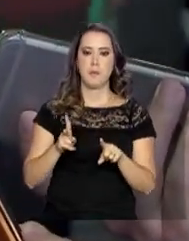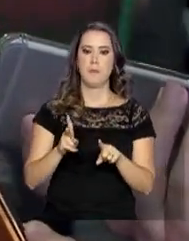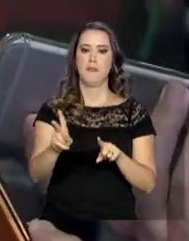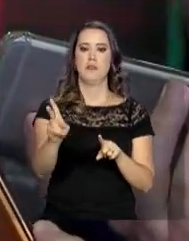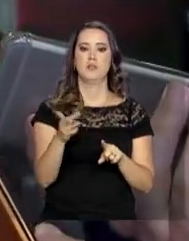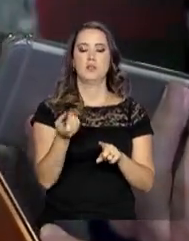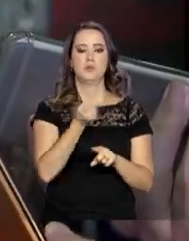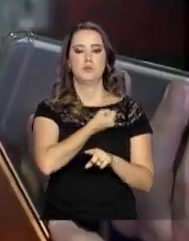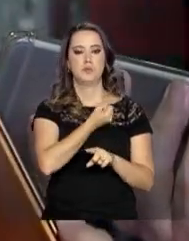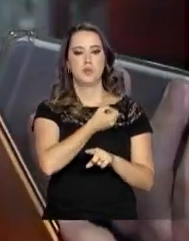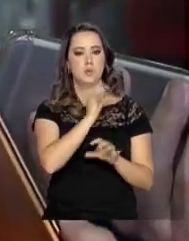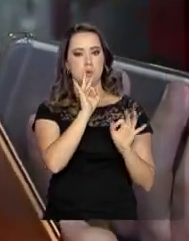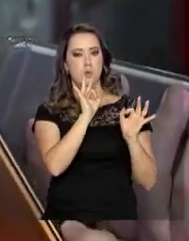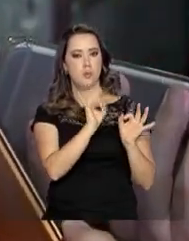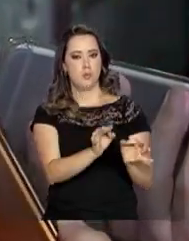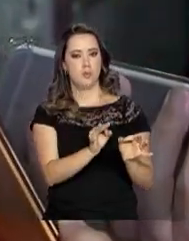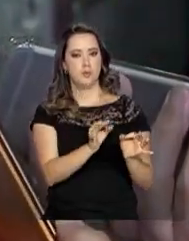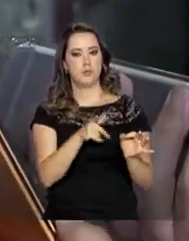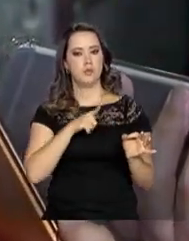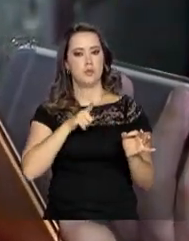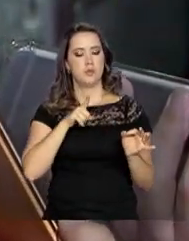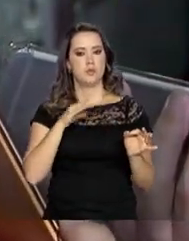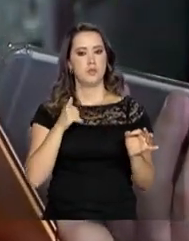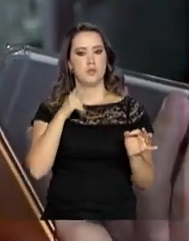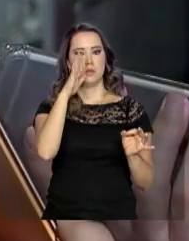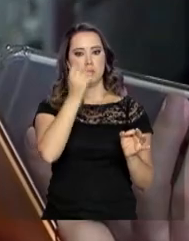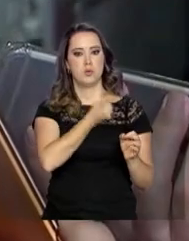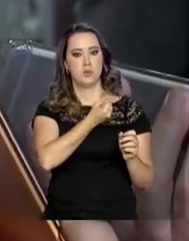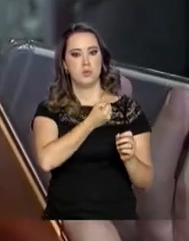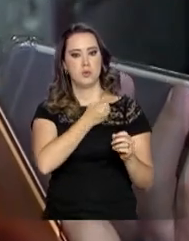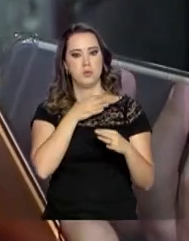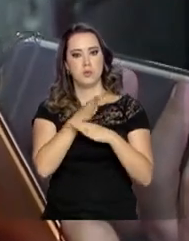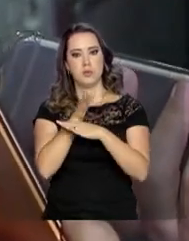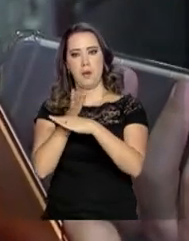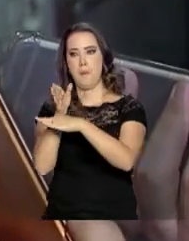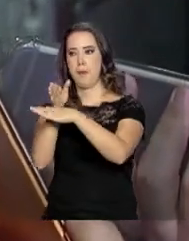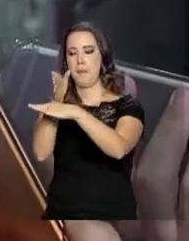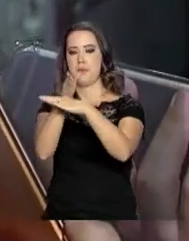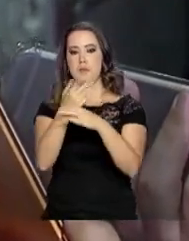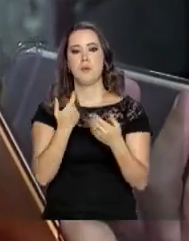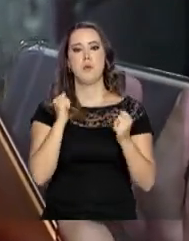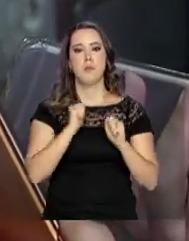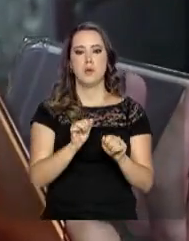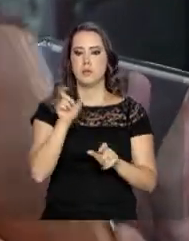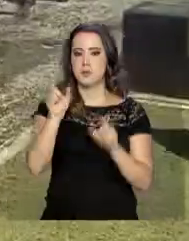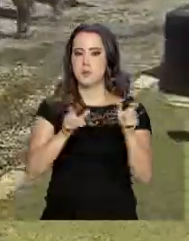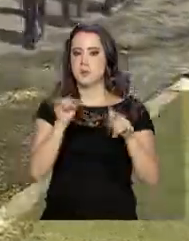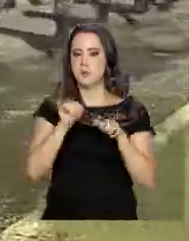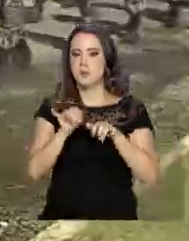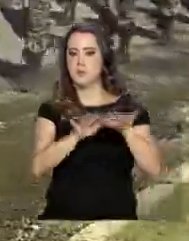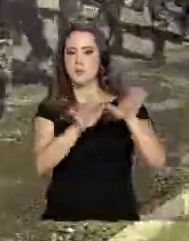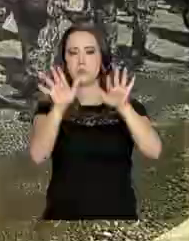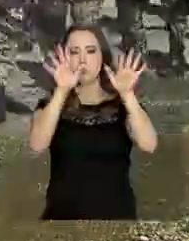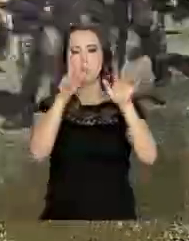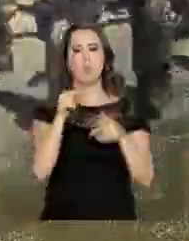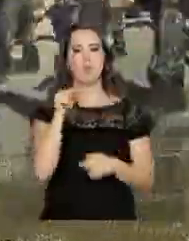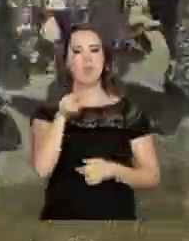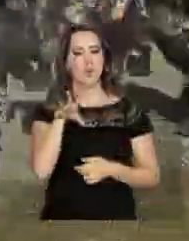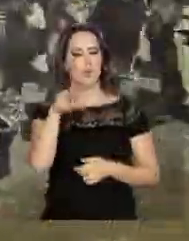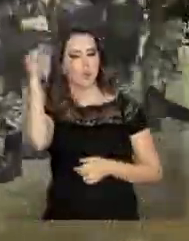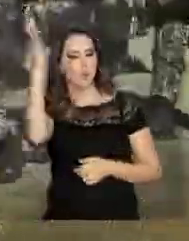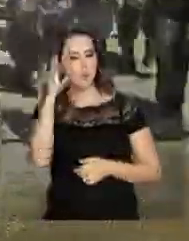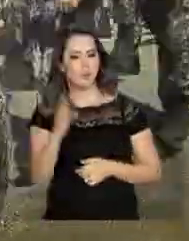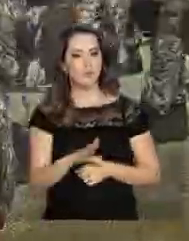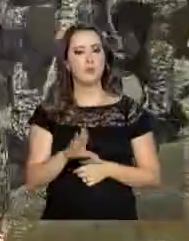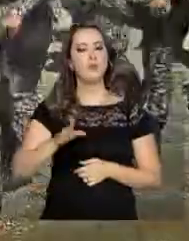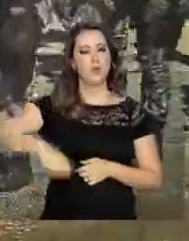com um número suficiente, na verdade ele tem que ser maior do que o número de entrada para que a gente possa dar vazão às pessoas. Já estão em Pacaraima os